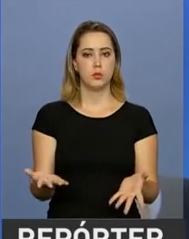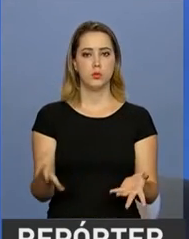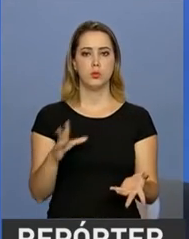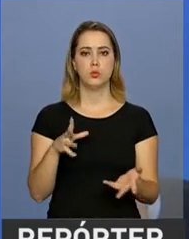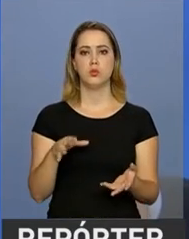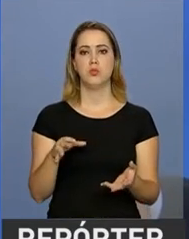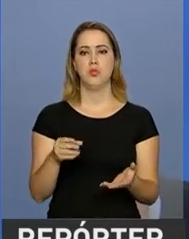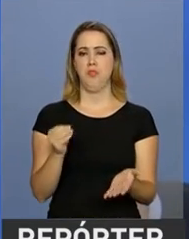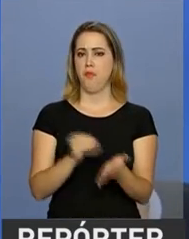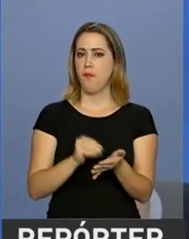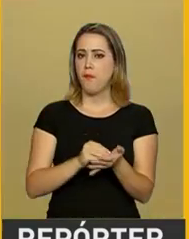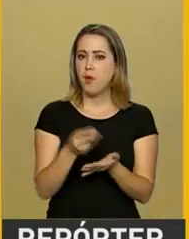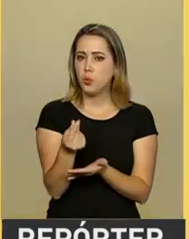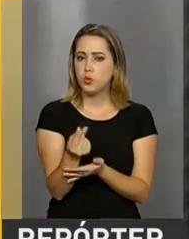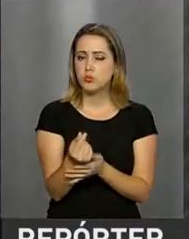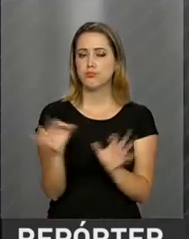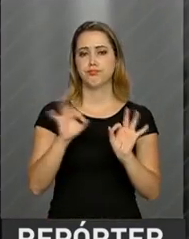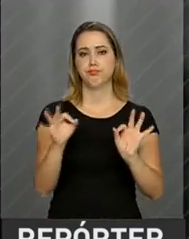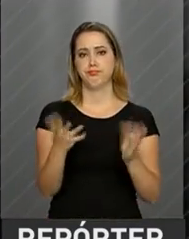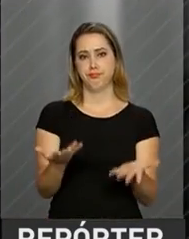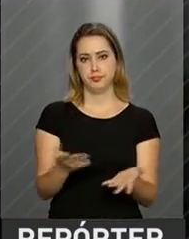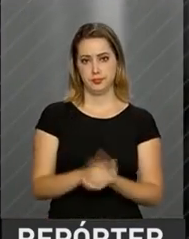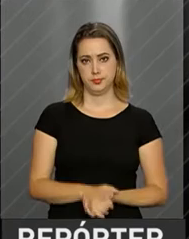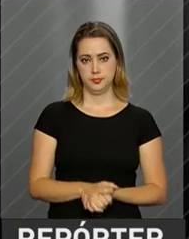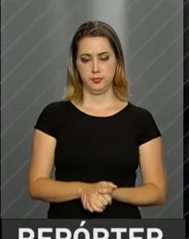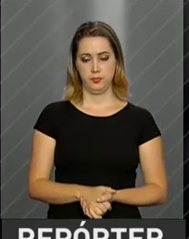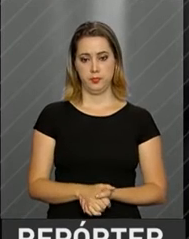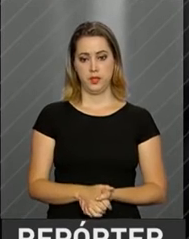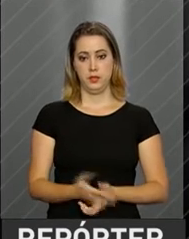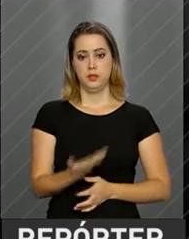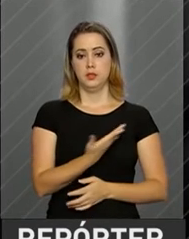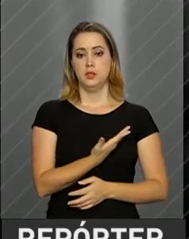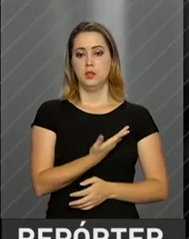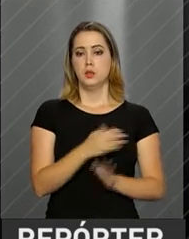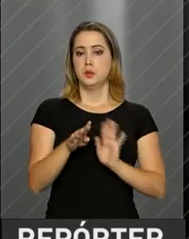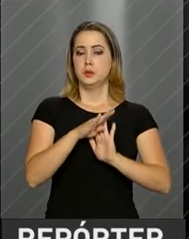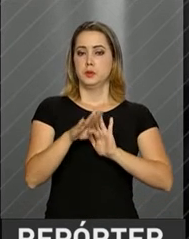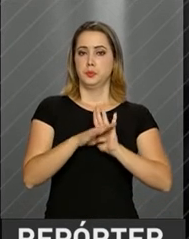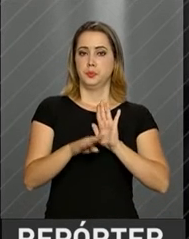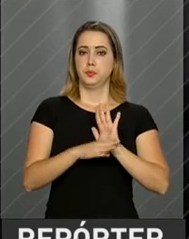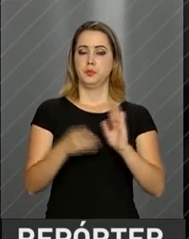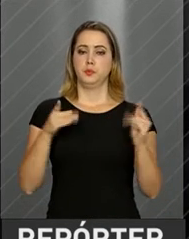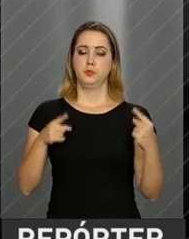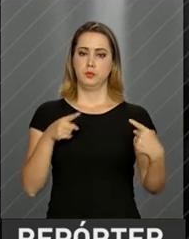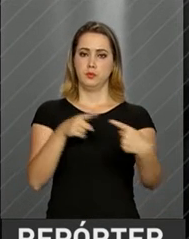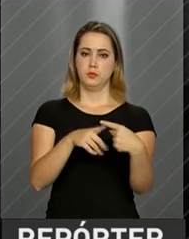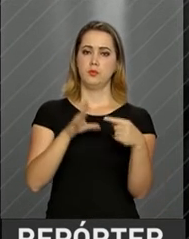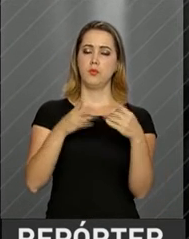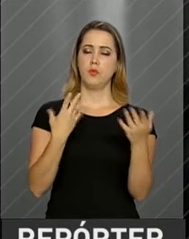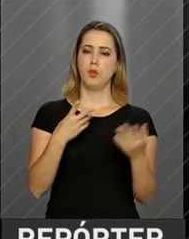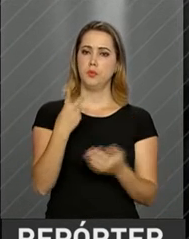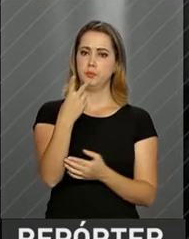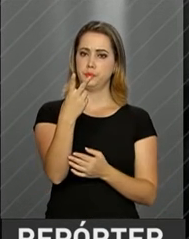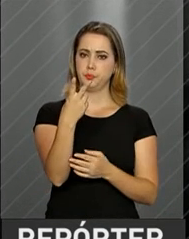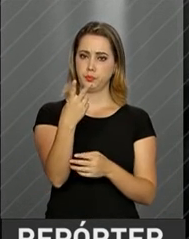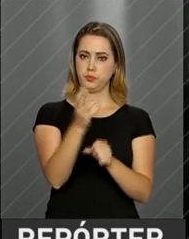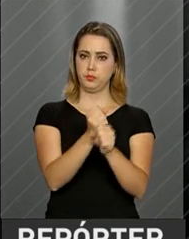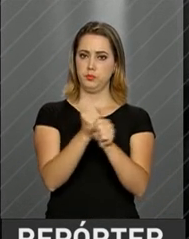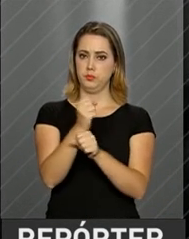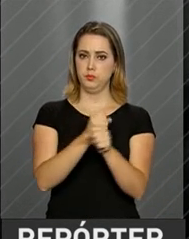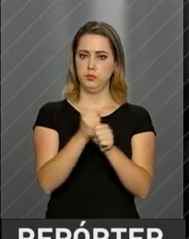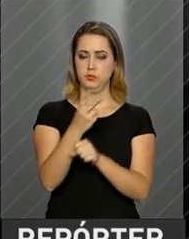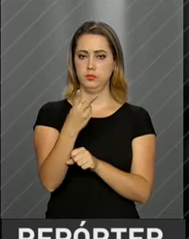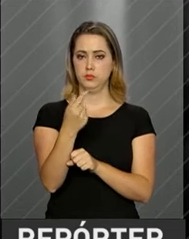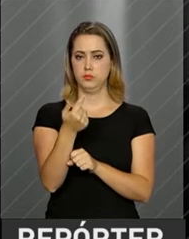nada vai faltar dinheiro o plano nacional de segurança pública estabelece metas a serem cumpridas nos próximos dois anos em